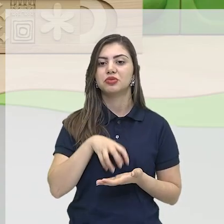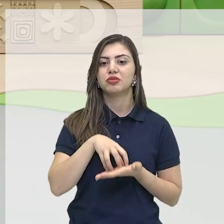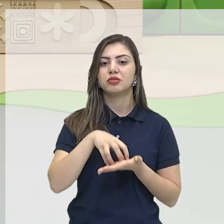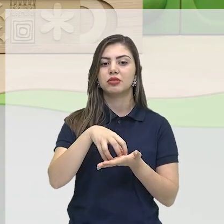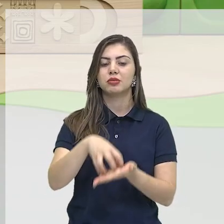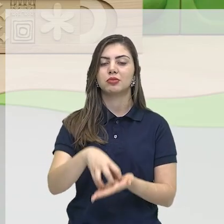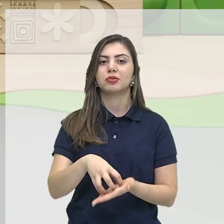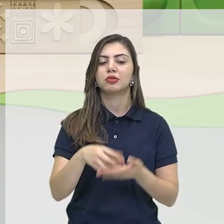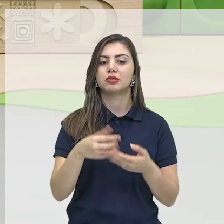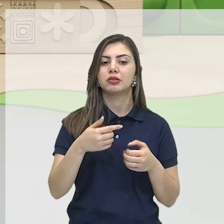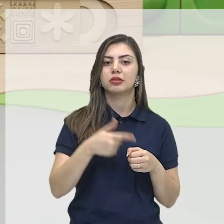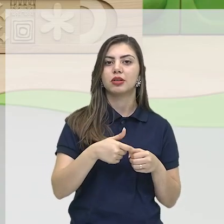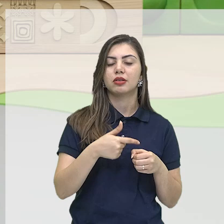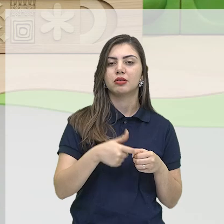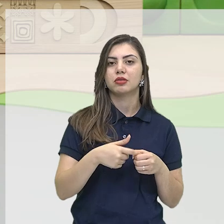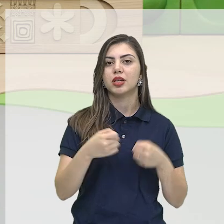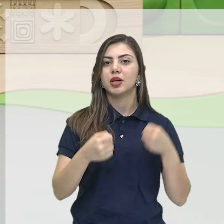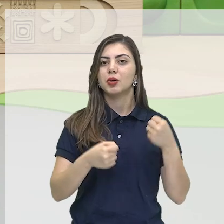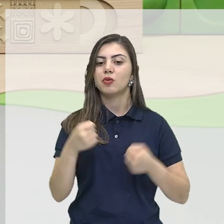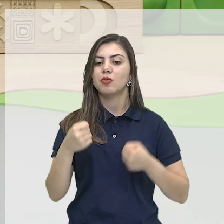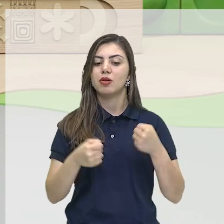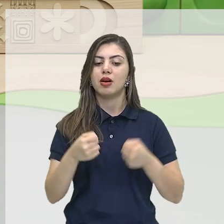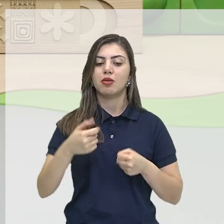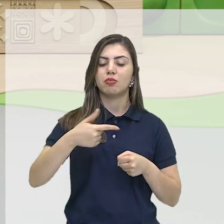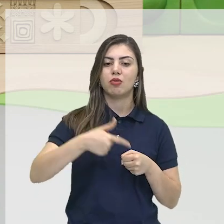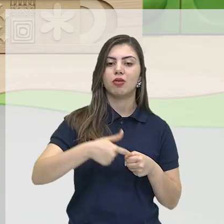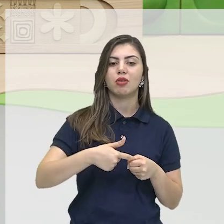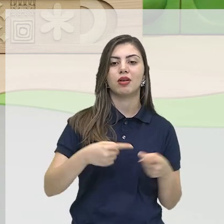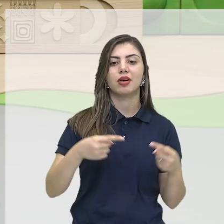carro é uma mistura homogênea de vários